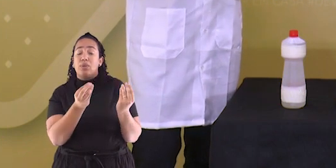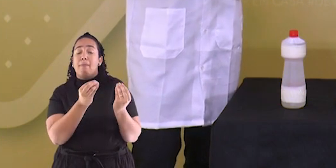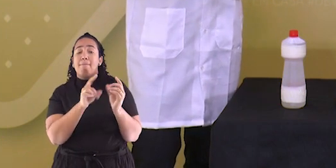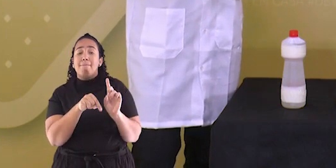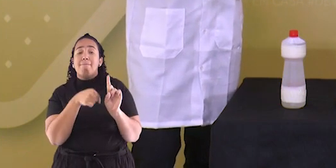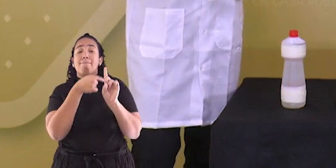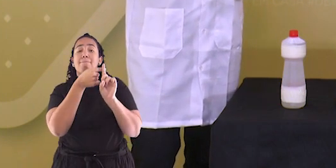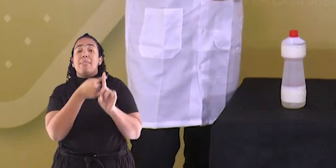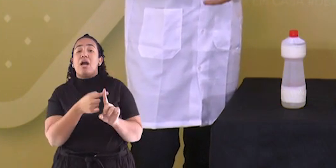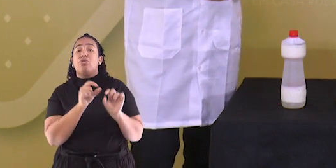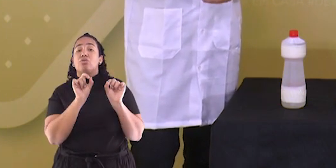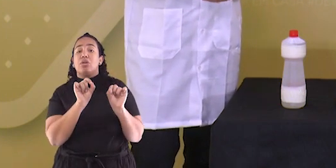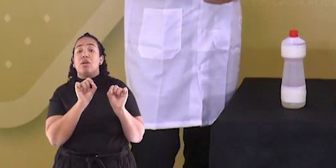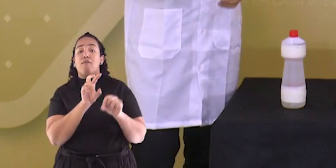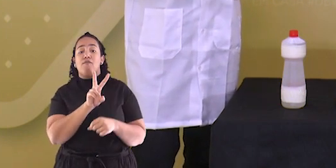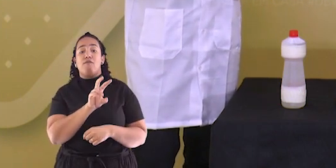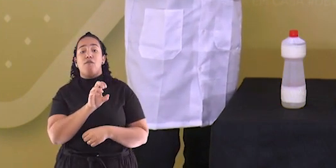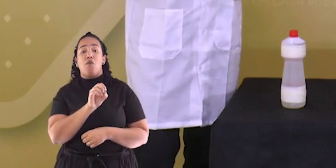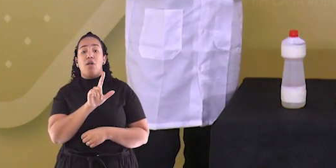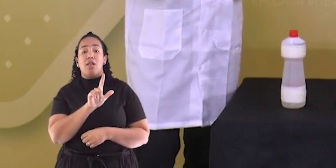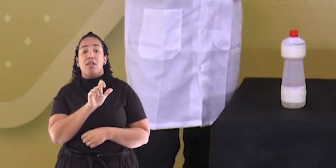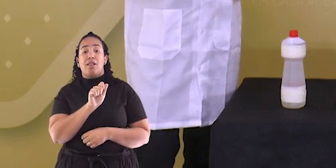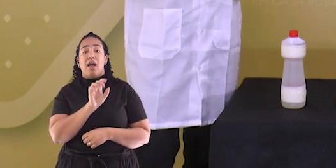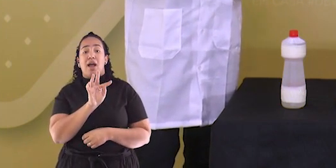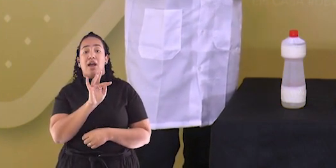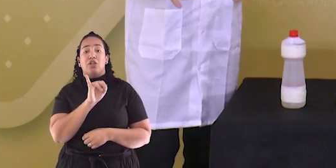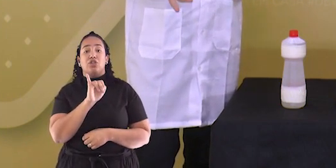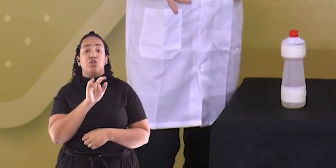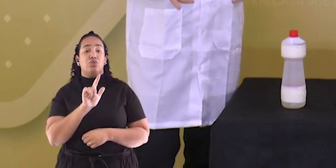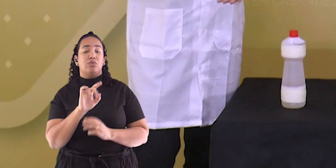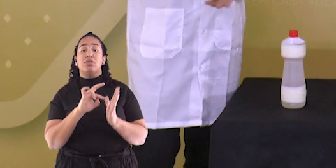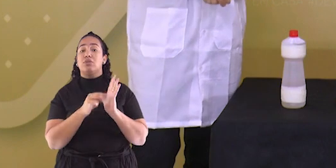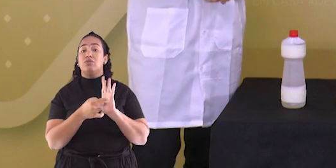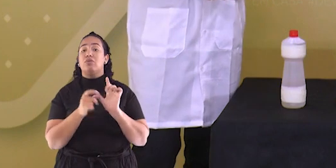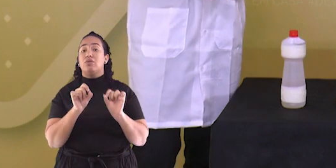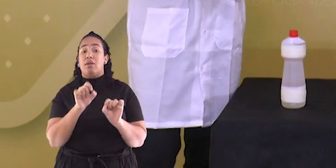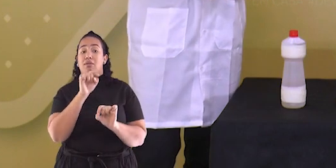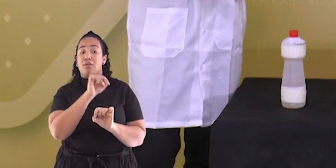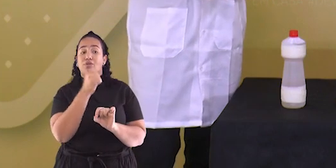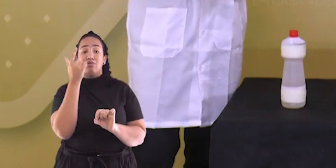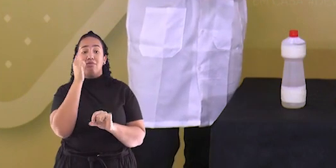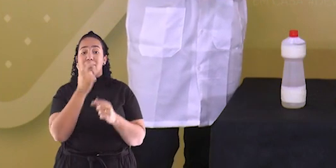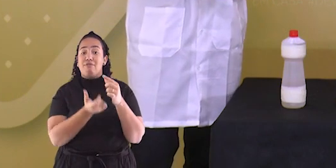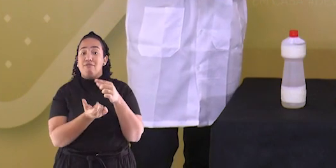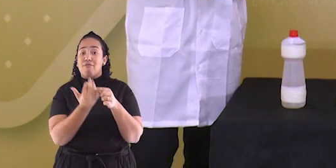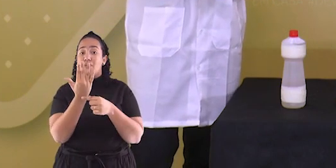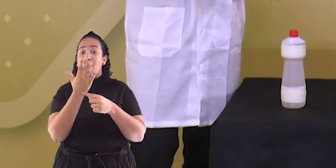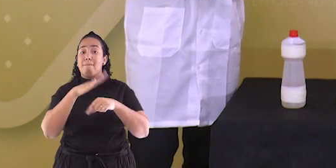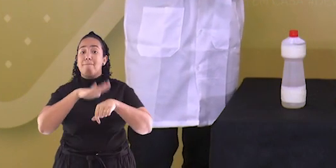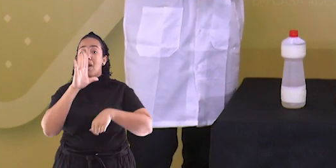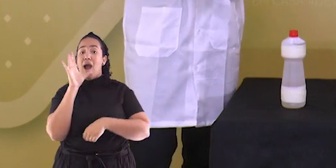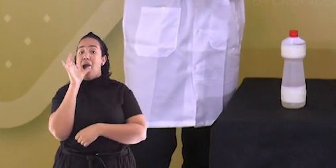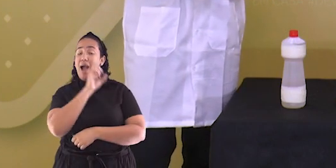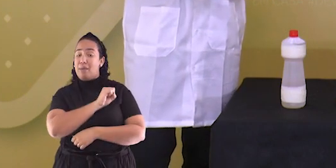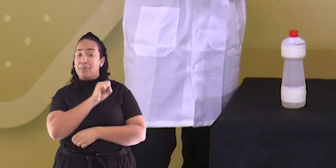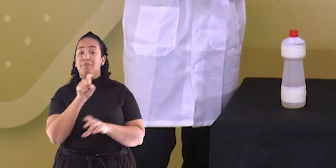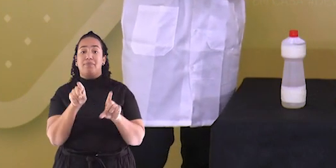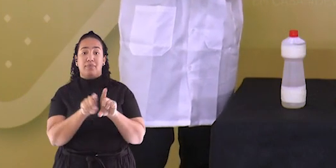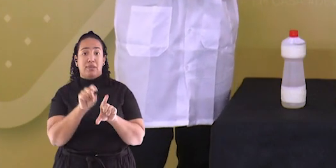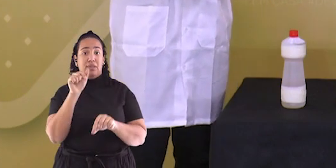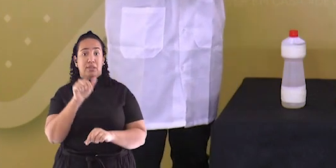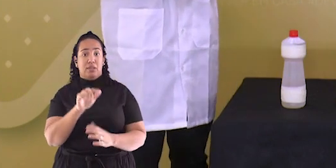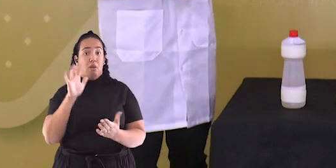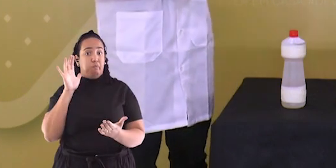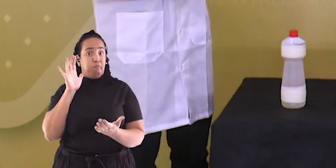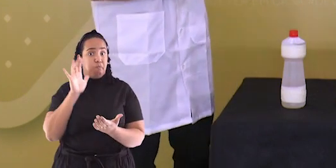Isso significa que ele se torna vapor com uma facilidade muito maior que a água. Também por conta disso, a mudança de pressão que ele sofre tem um